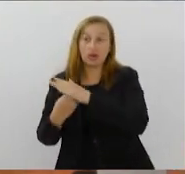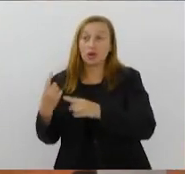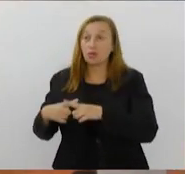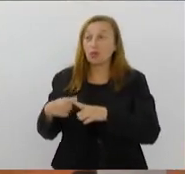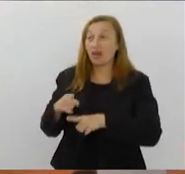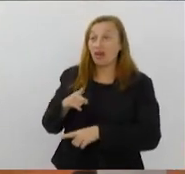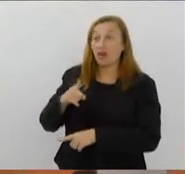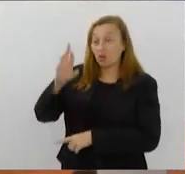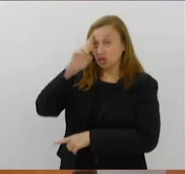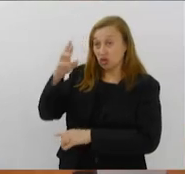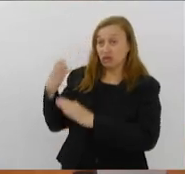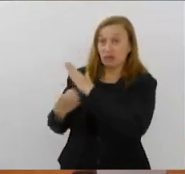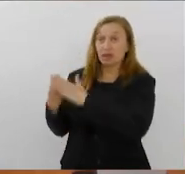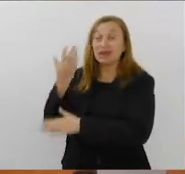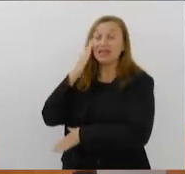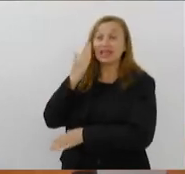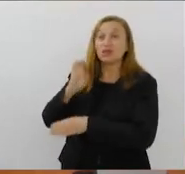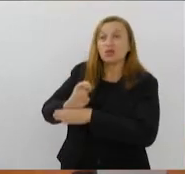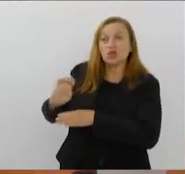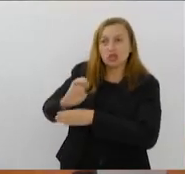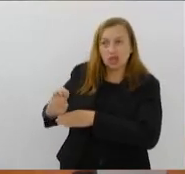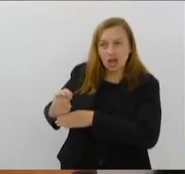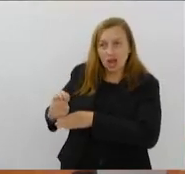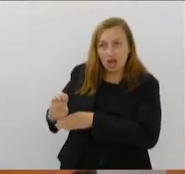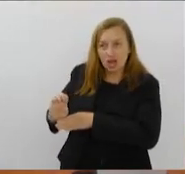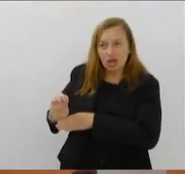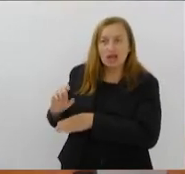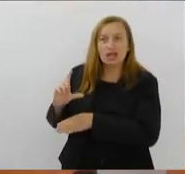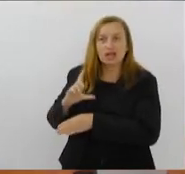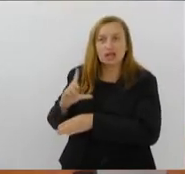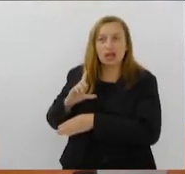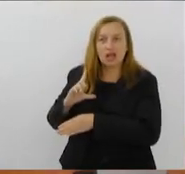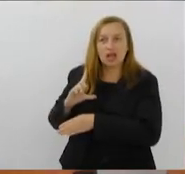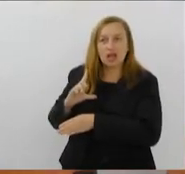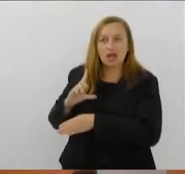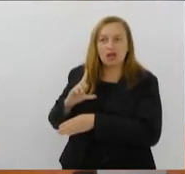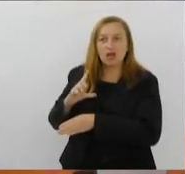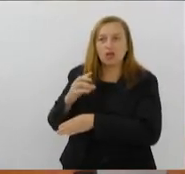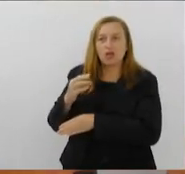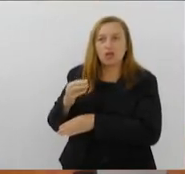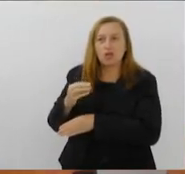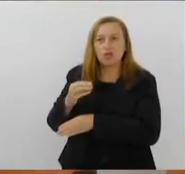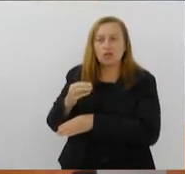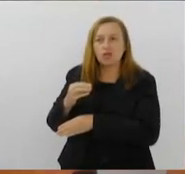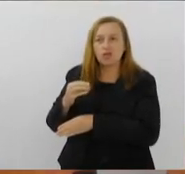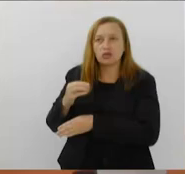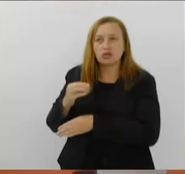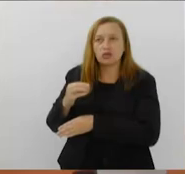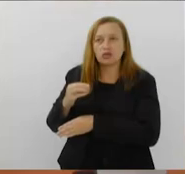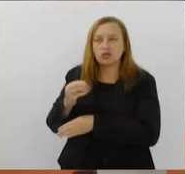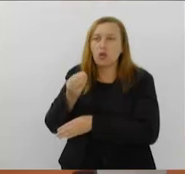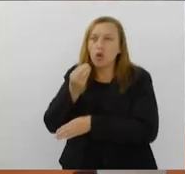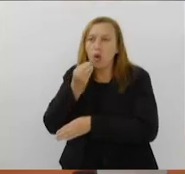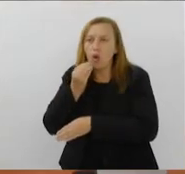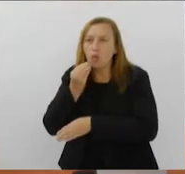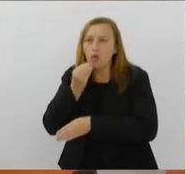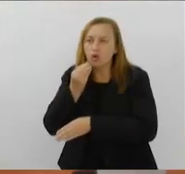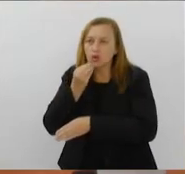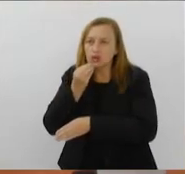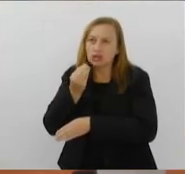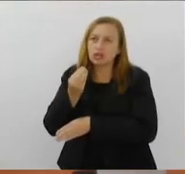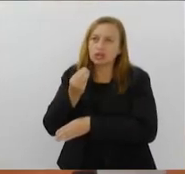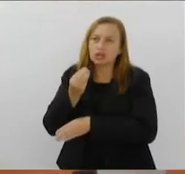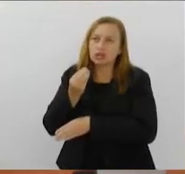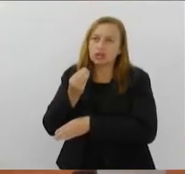entendeu que o estágio ele tem como se fosse um HD zerado dentro da empresa dele, que ele formata com